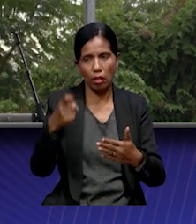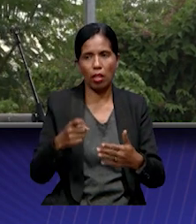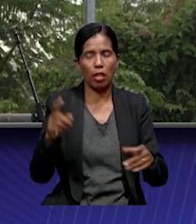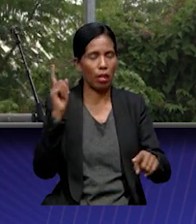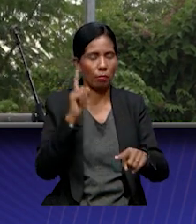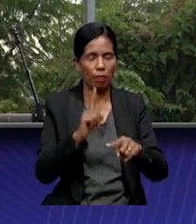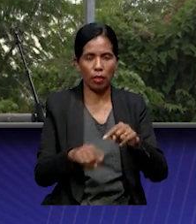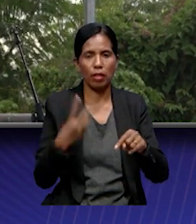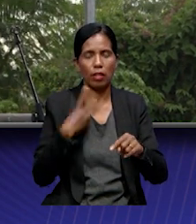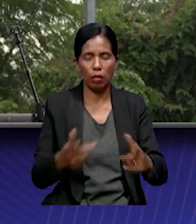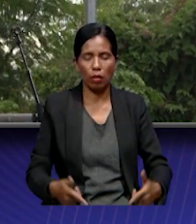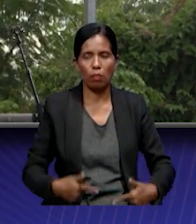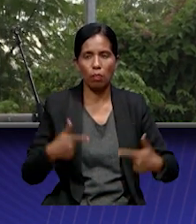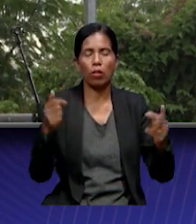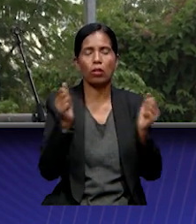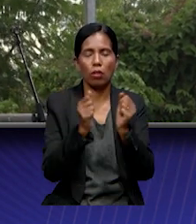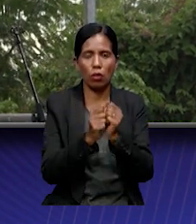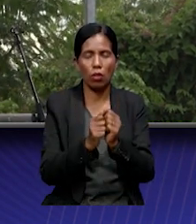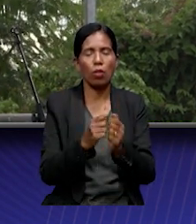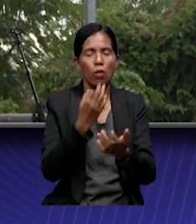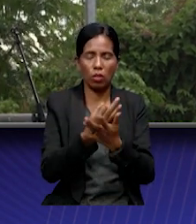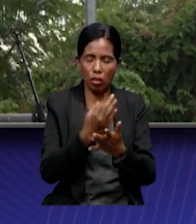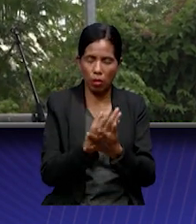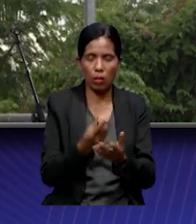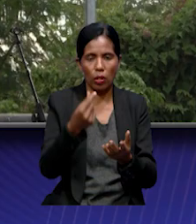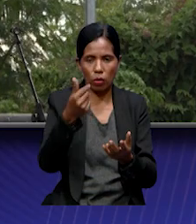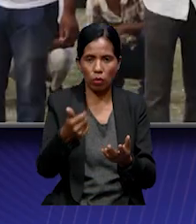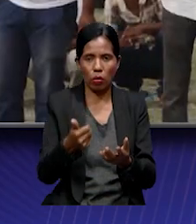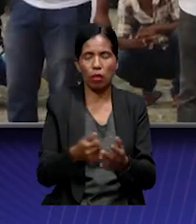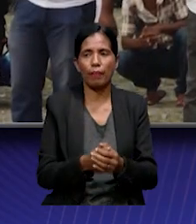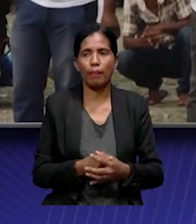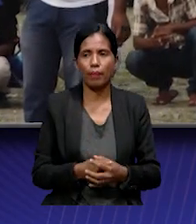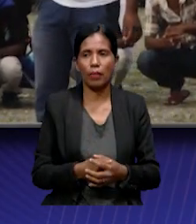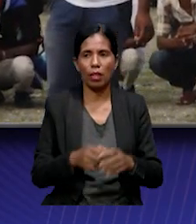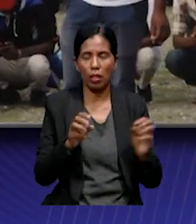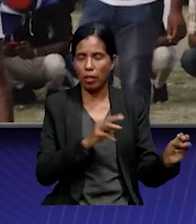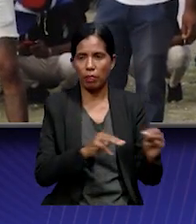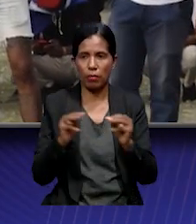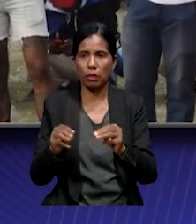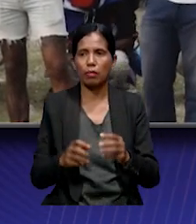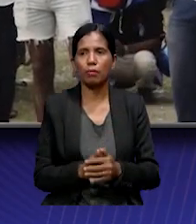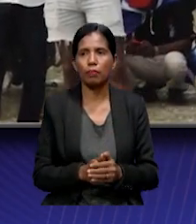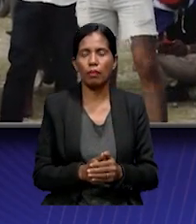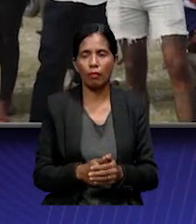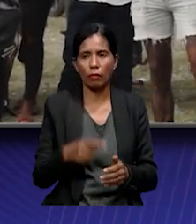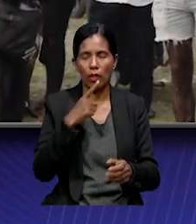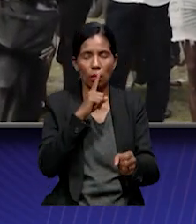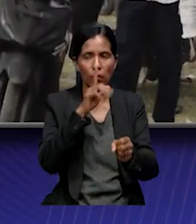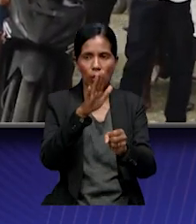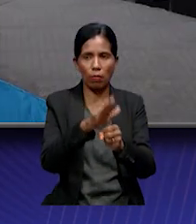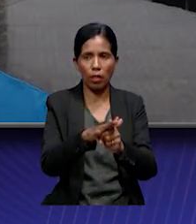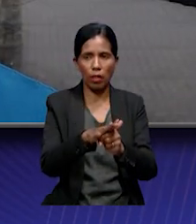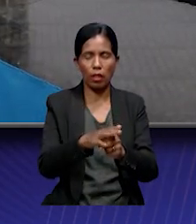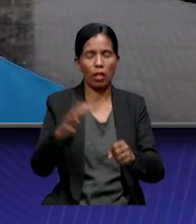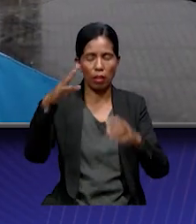bela ona para ita mori so salário de nebe que kikua nebe durante nessa base. Tem que muda. Sinami Sabino mos promete banhira eleito